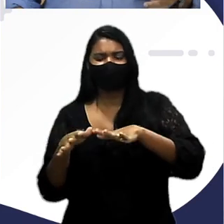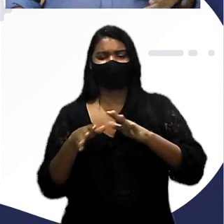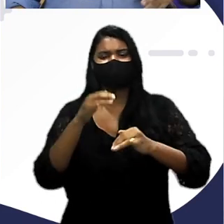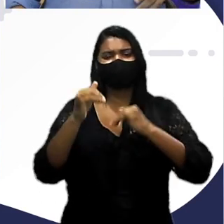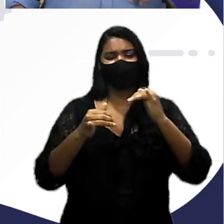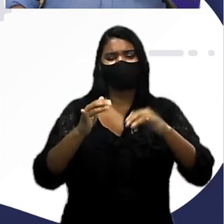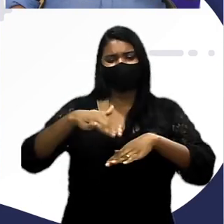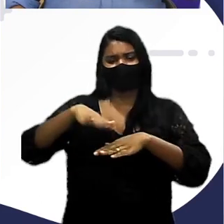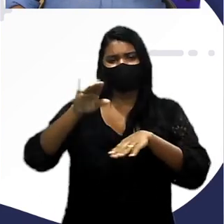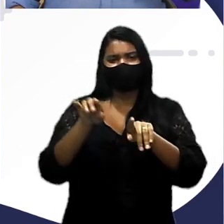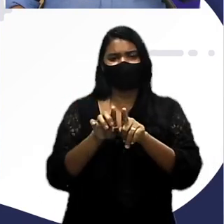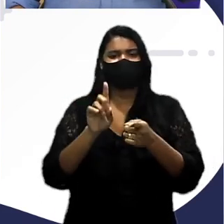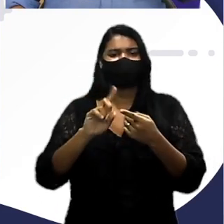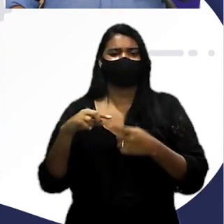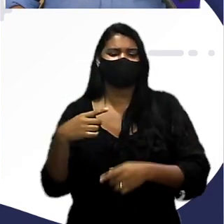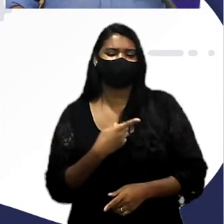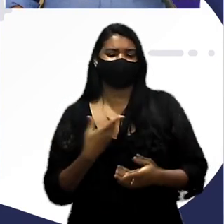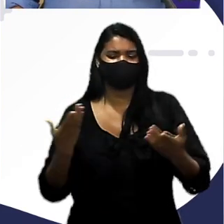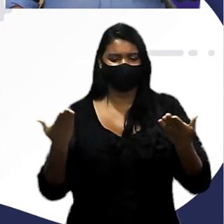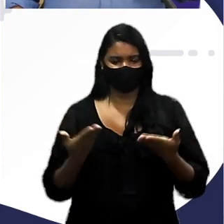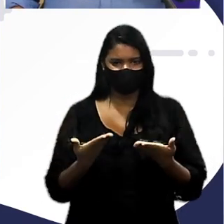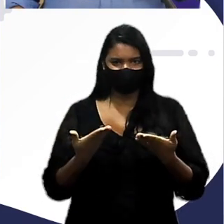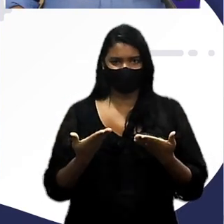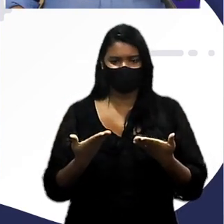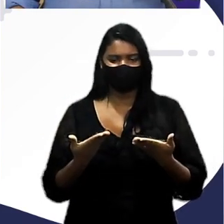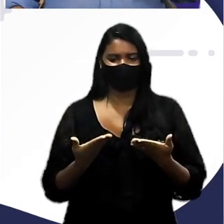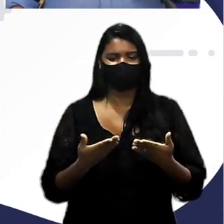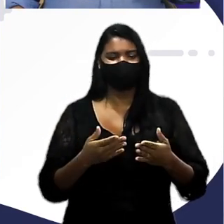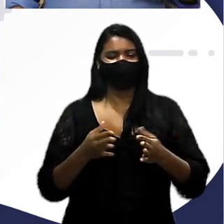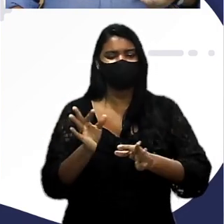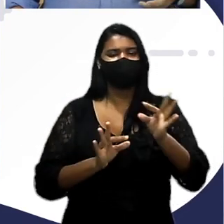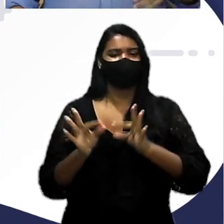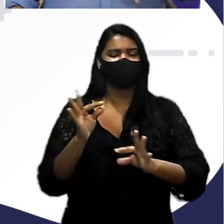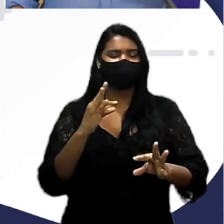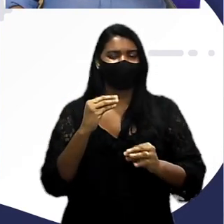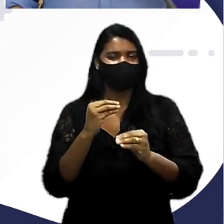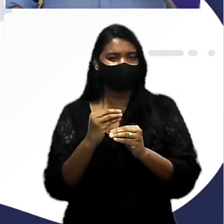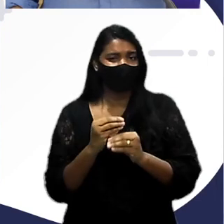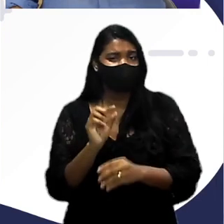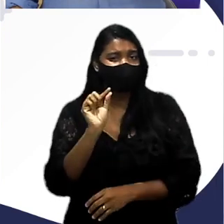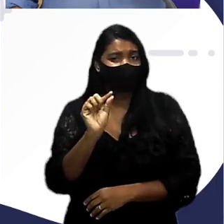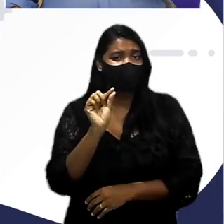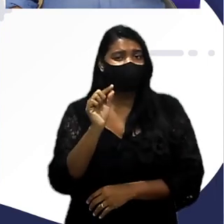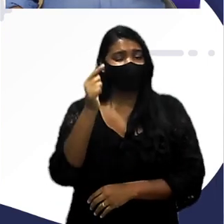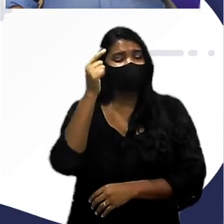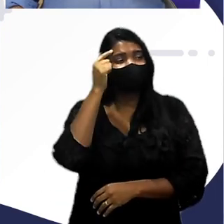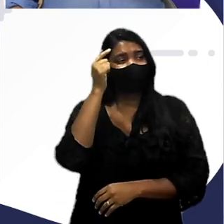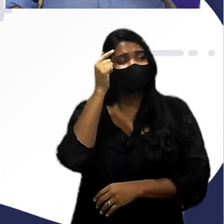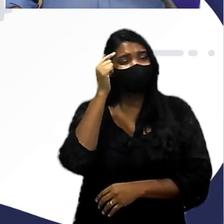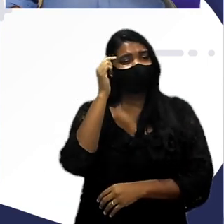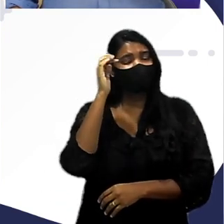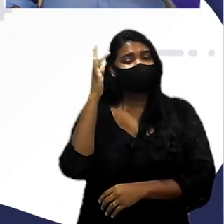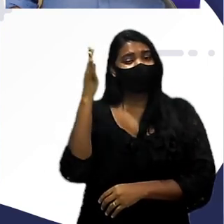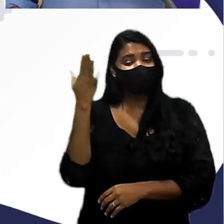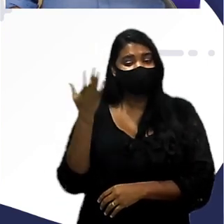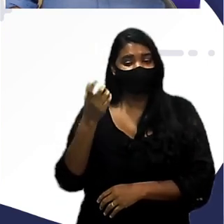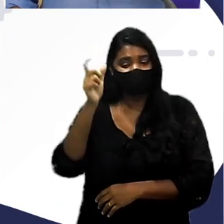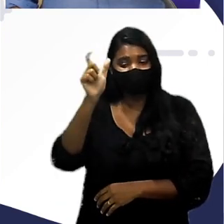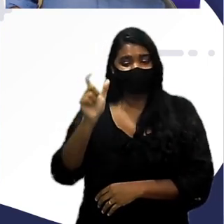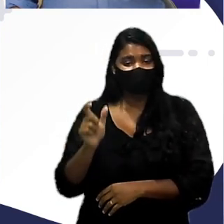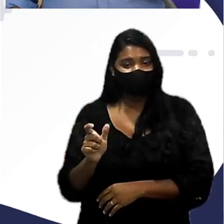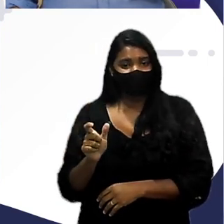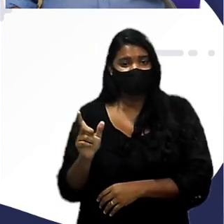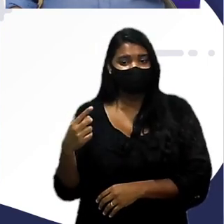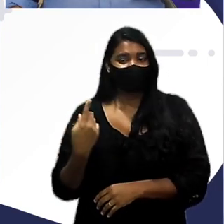das vezes, nós estamos produzindo algo que tem que pensar na questão